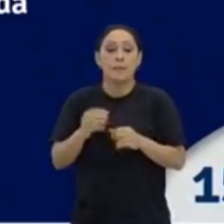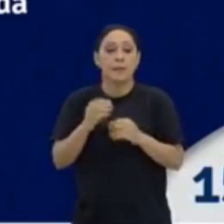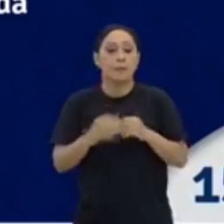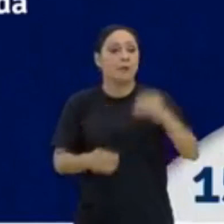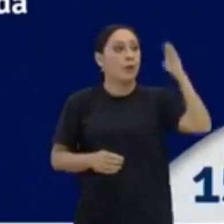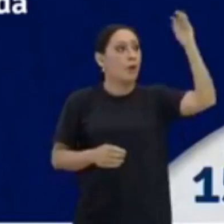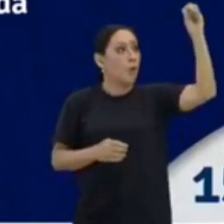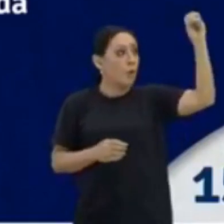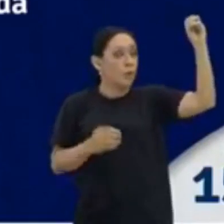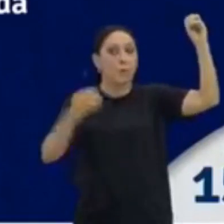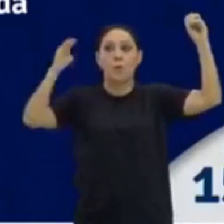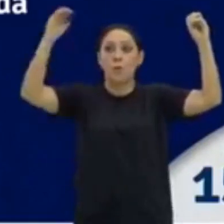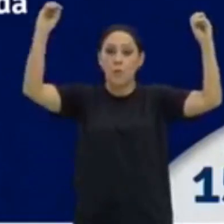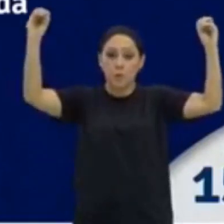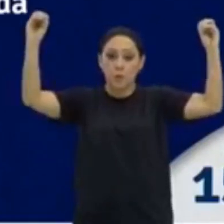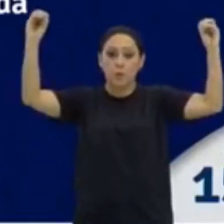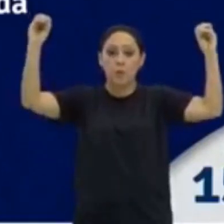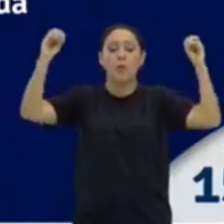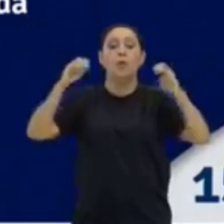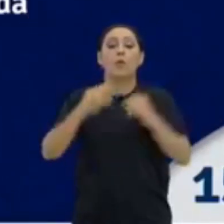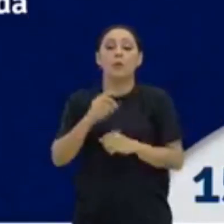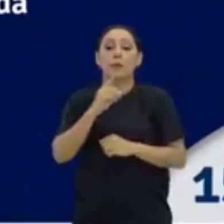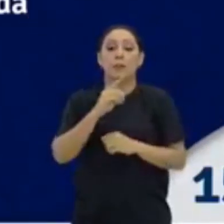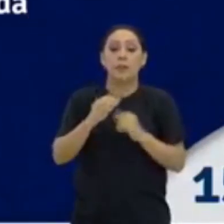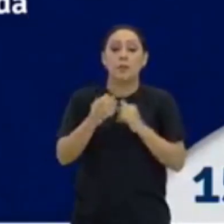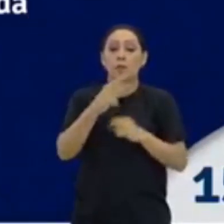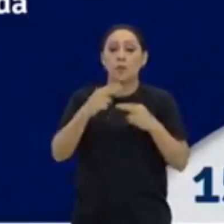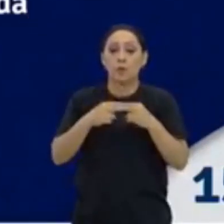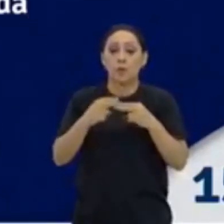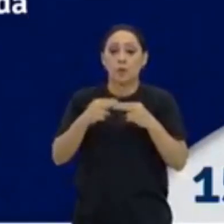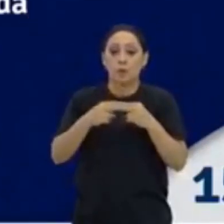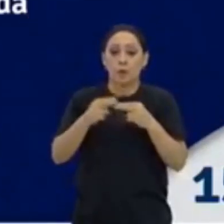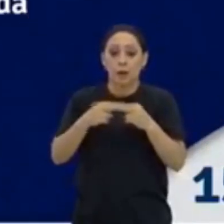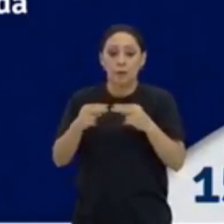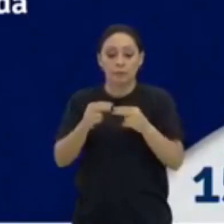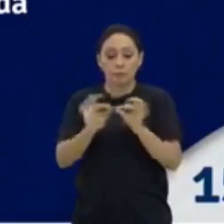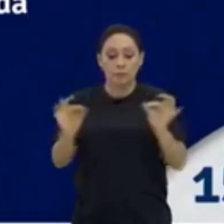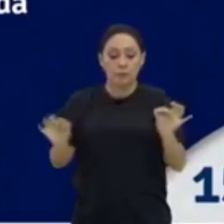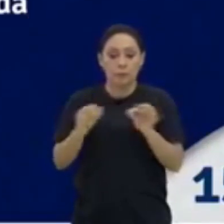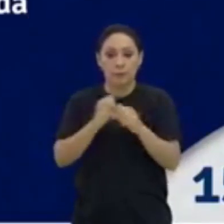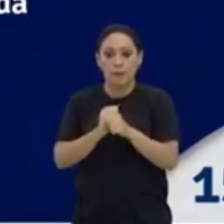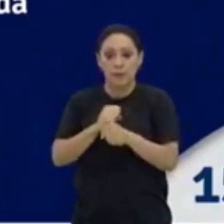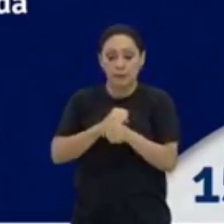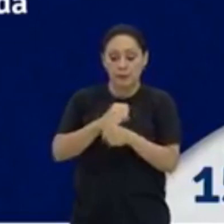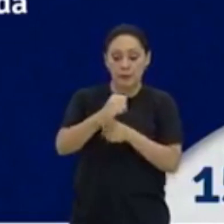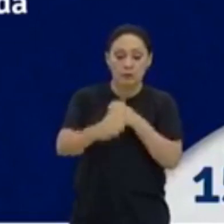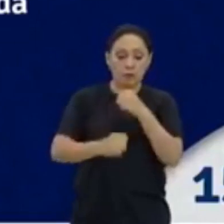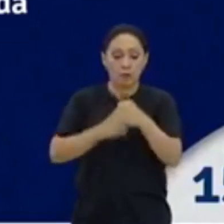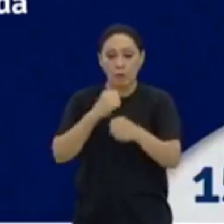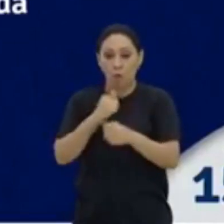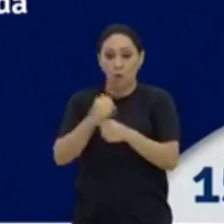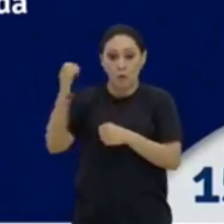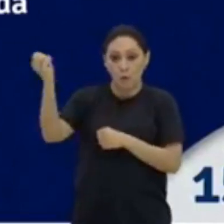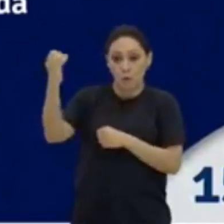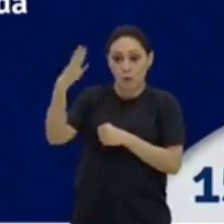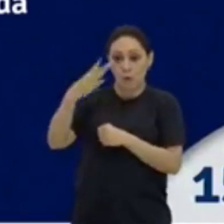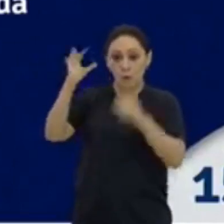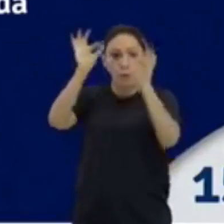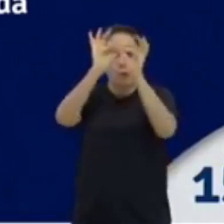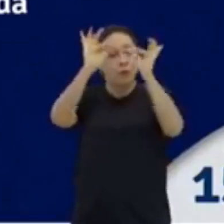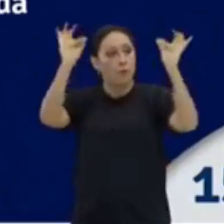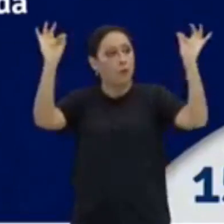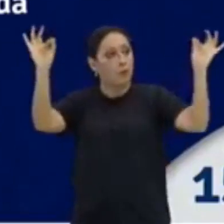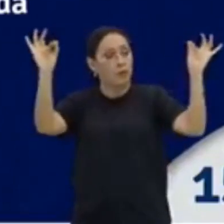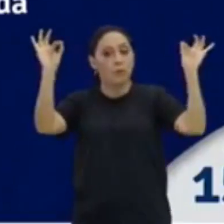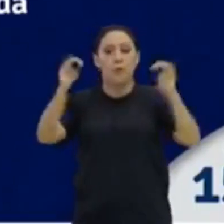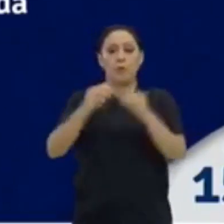dois planetas, utilizamos a unidade de medidas ano-luz, Fernando, que seria a distância percorrida pela luz no